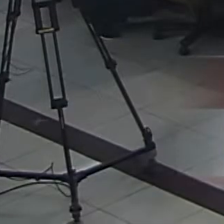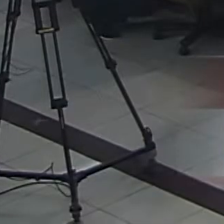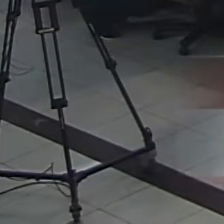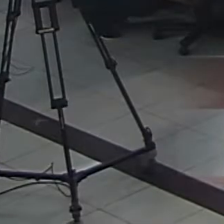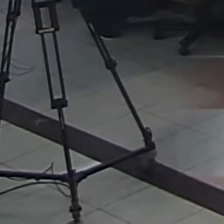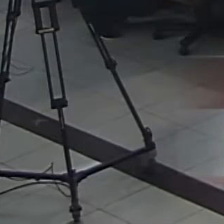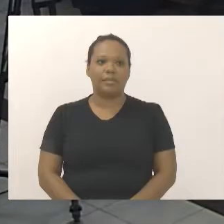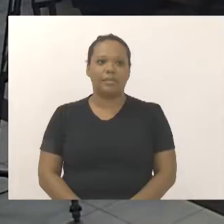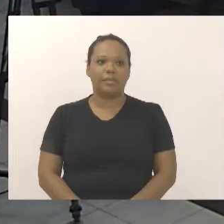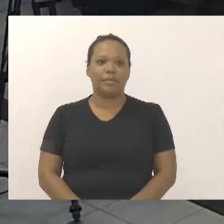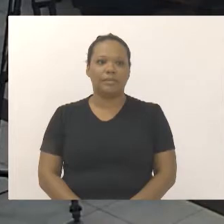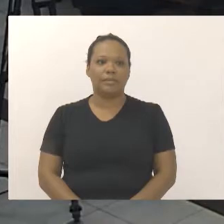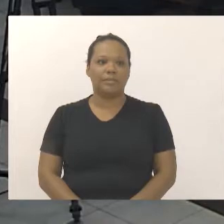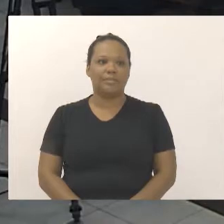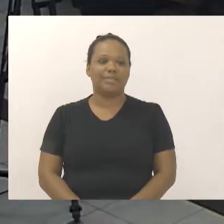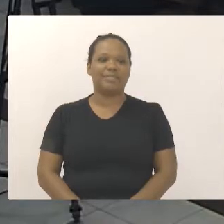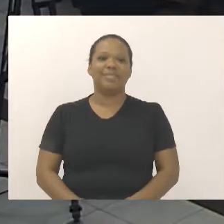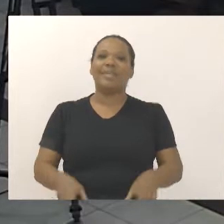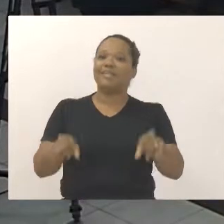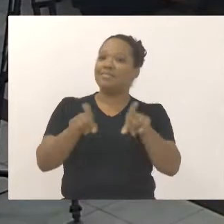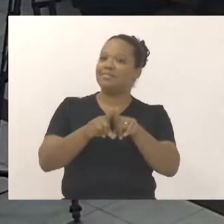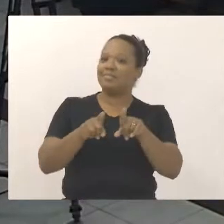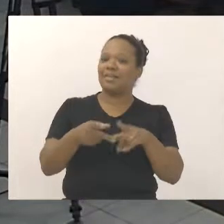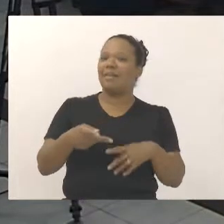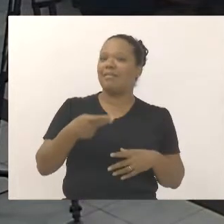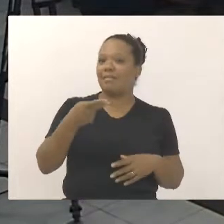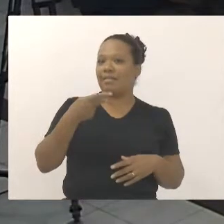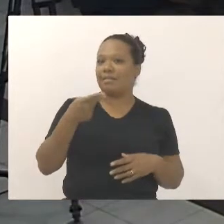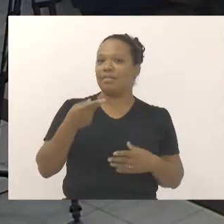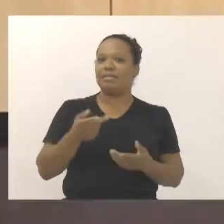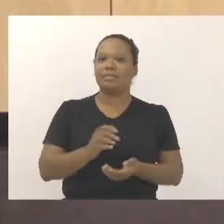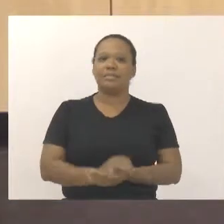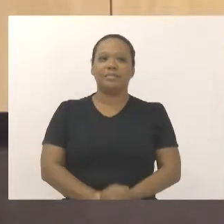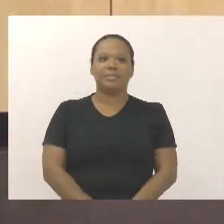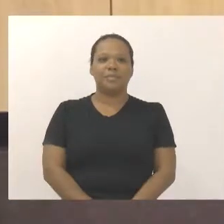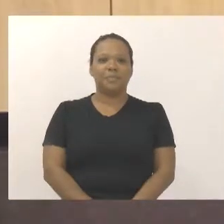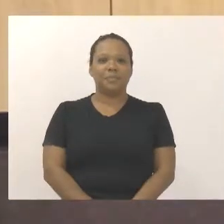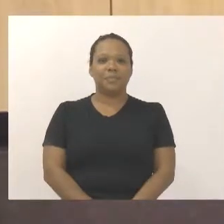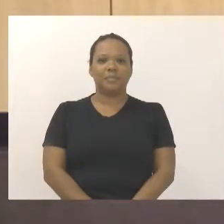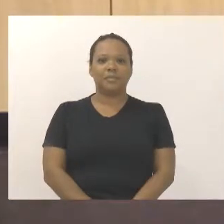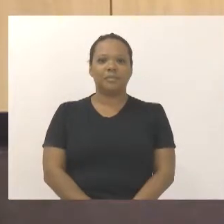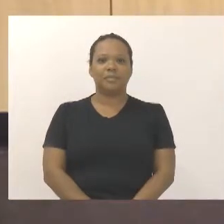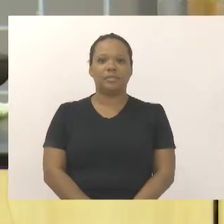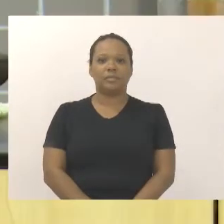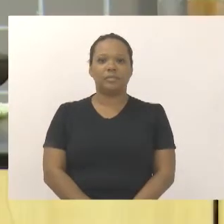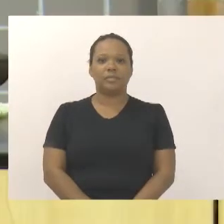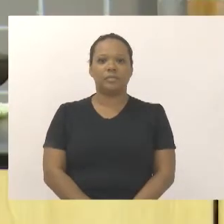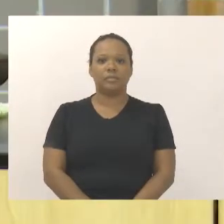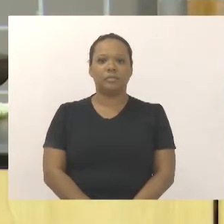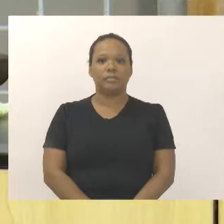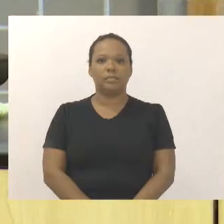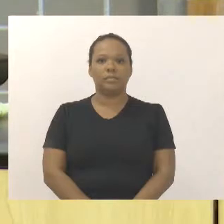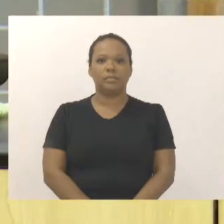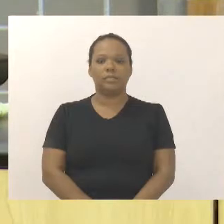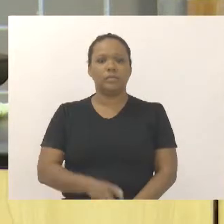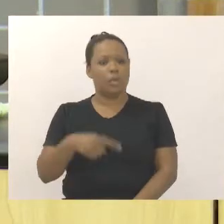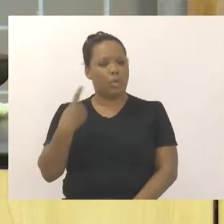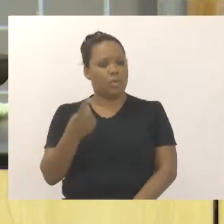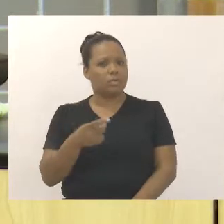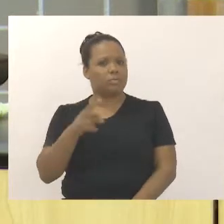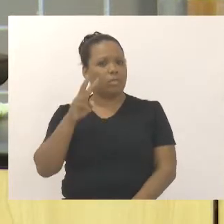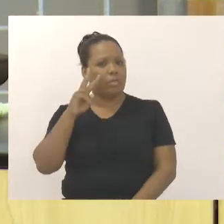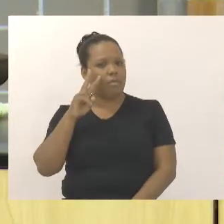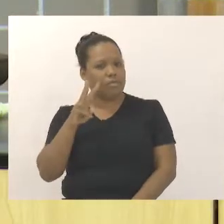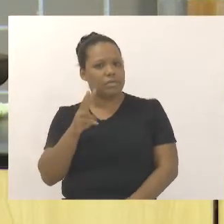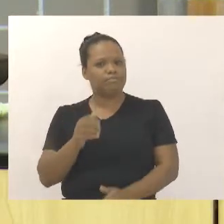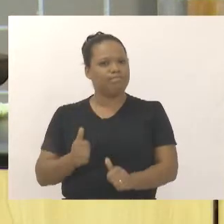Senhor presidente, quero colaborar também, vou falar aqui mesmo. A gente tem acompanhado, já foi